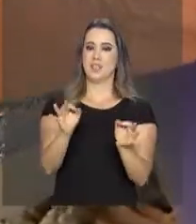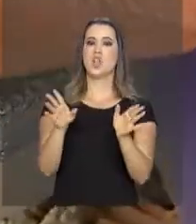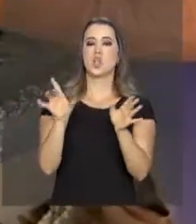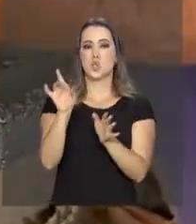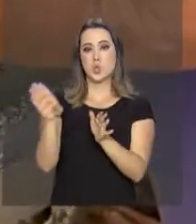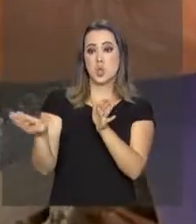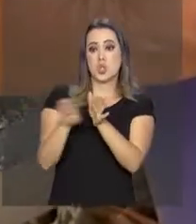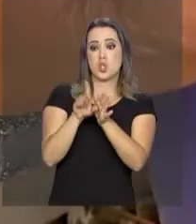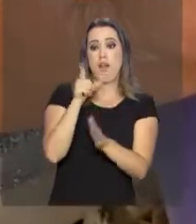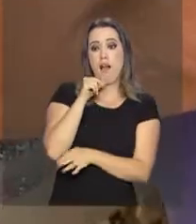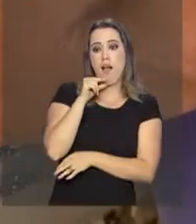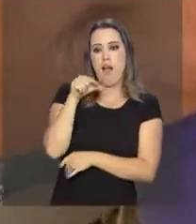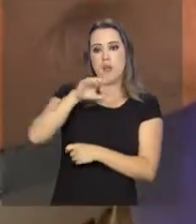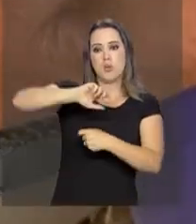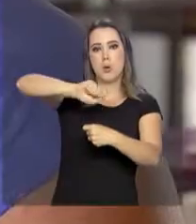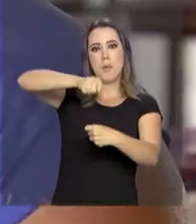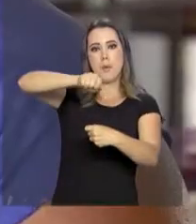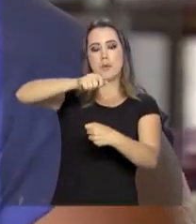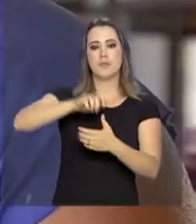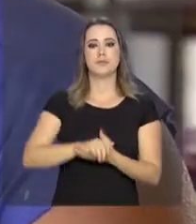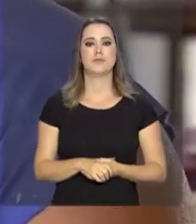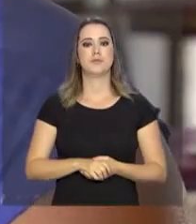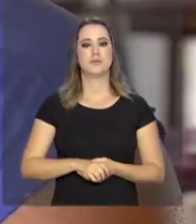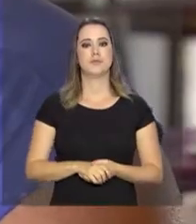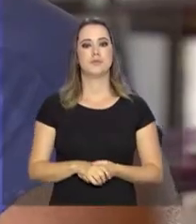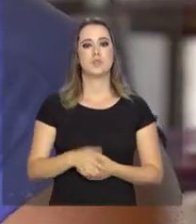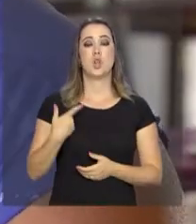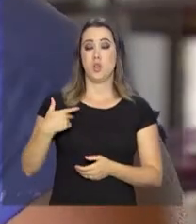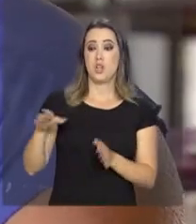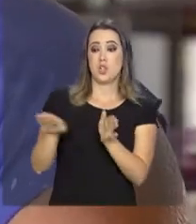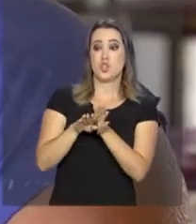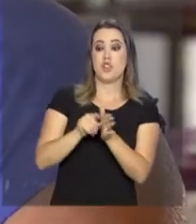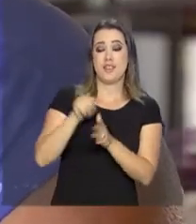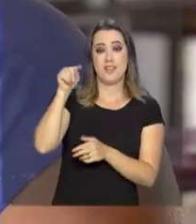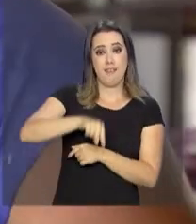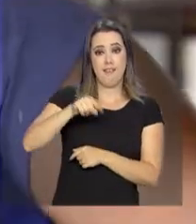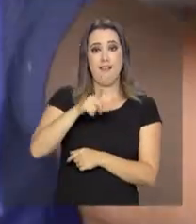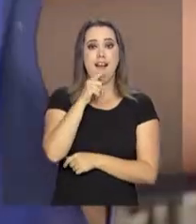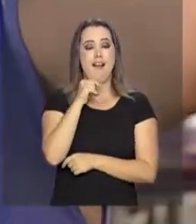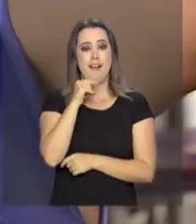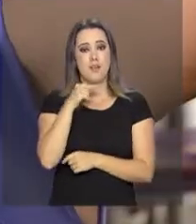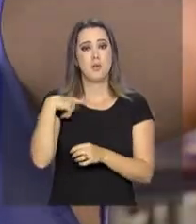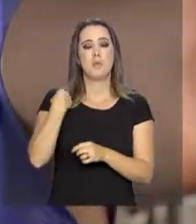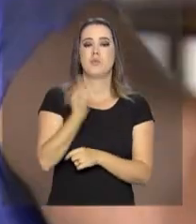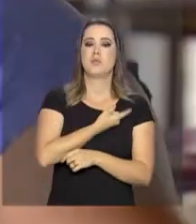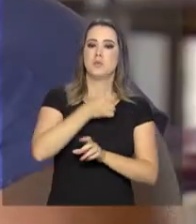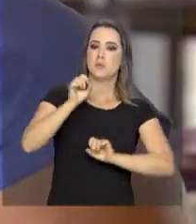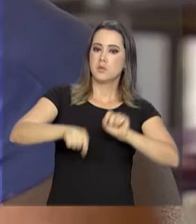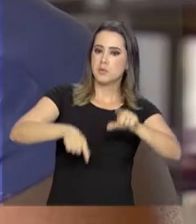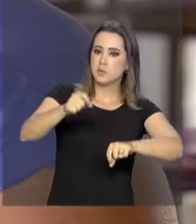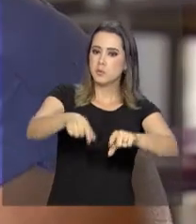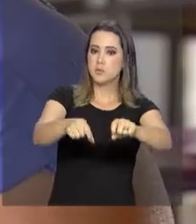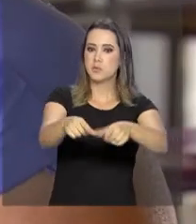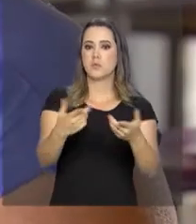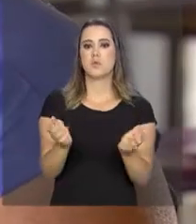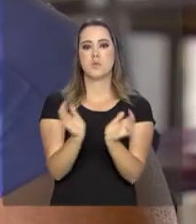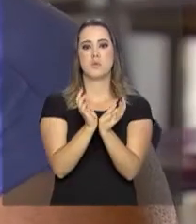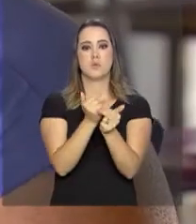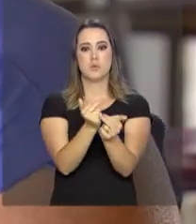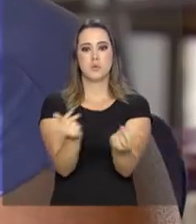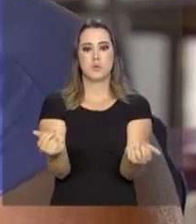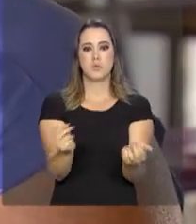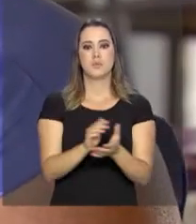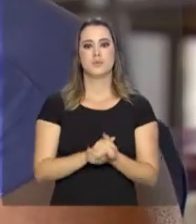Chico chegar na torneira de casa. Tomara que ela desça para cá, para nós plantar verdura aí na beirada dos